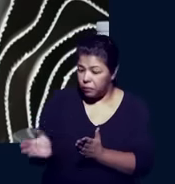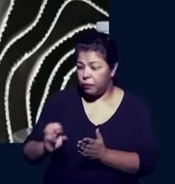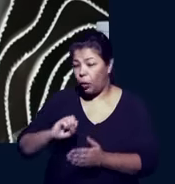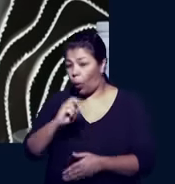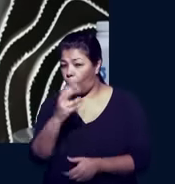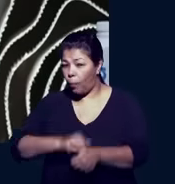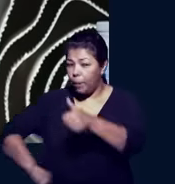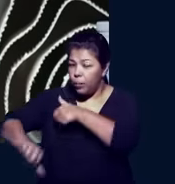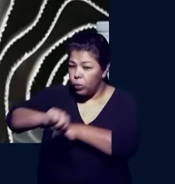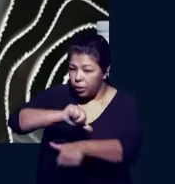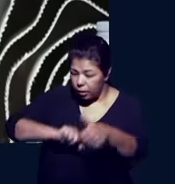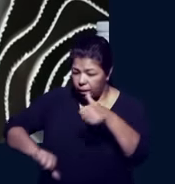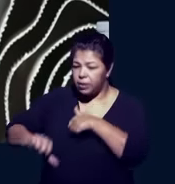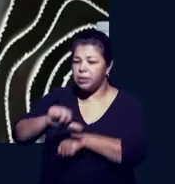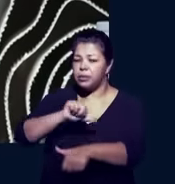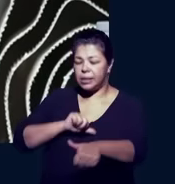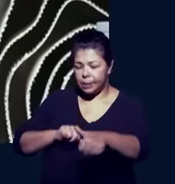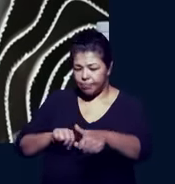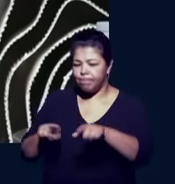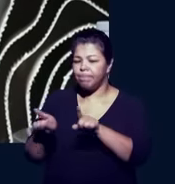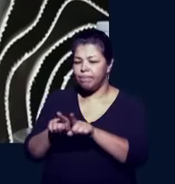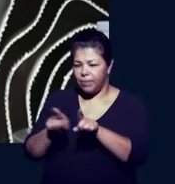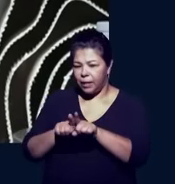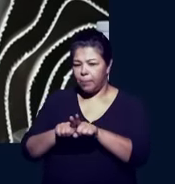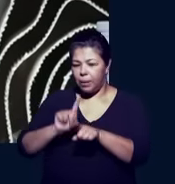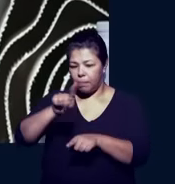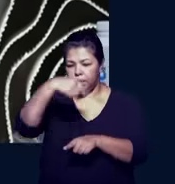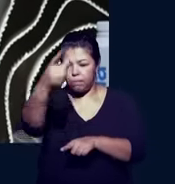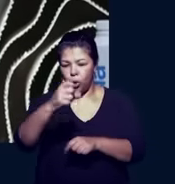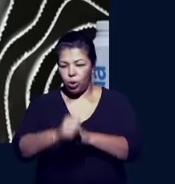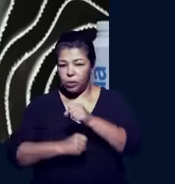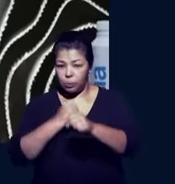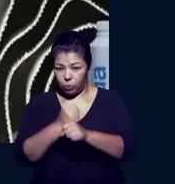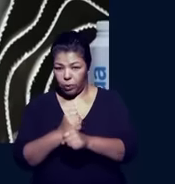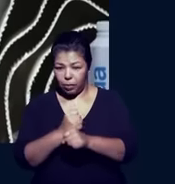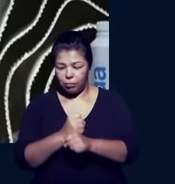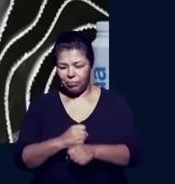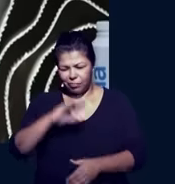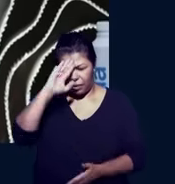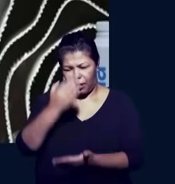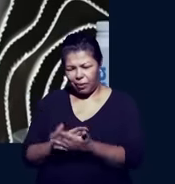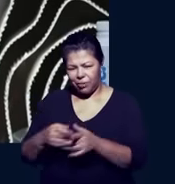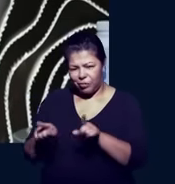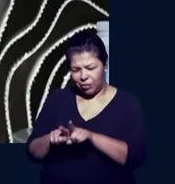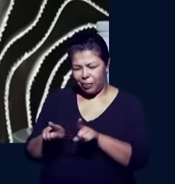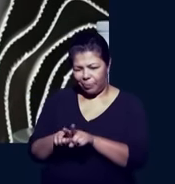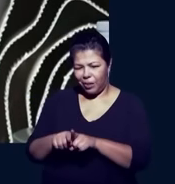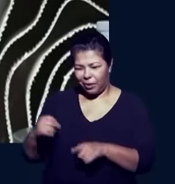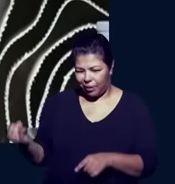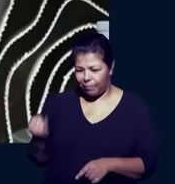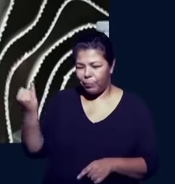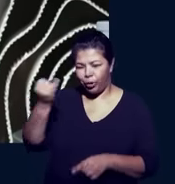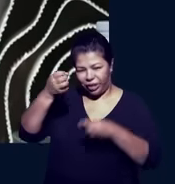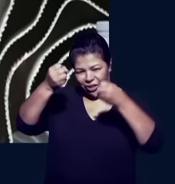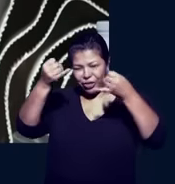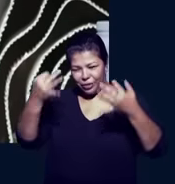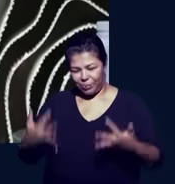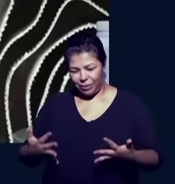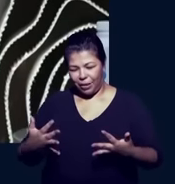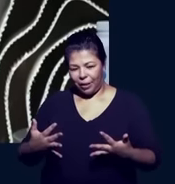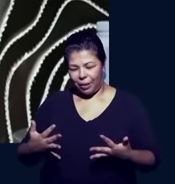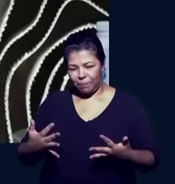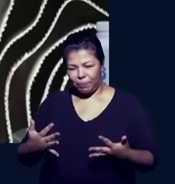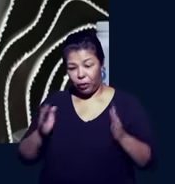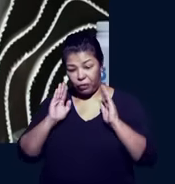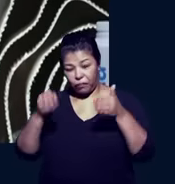mudança institucional institucional nesse próximo ano Enfim no curto prazo e eu acho que um ponto também que vale colocar É que olhando pro Brasil a